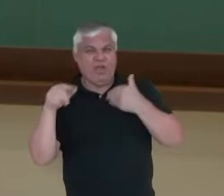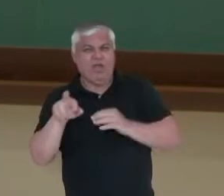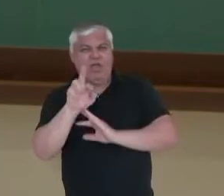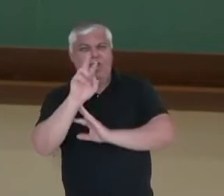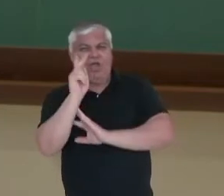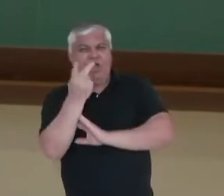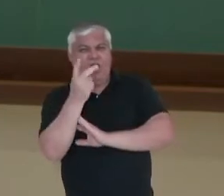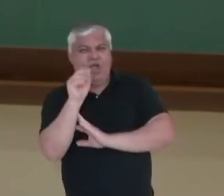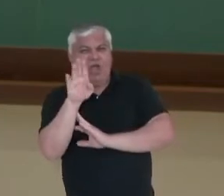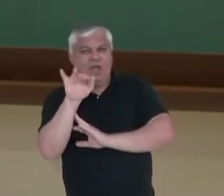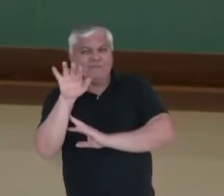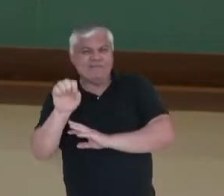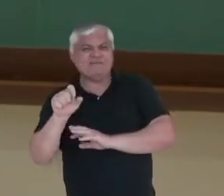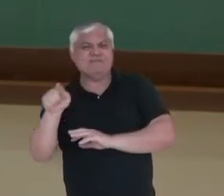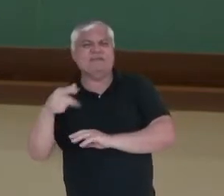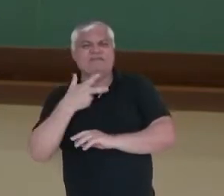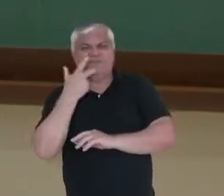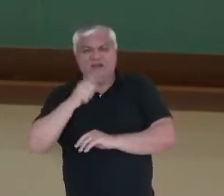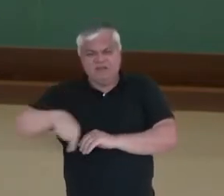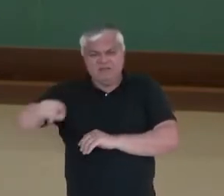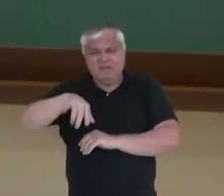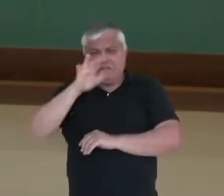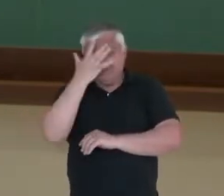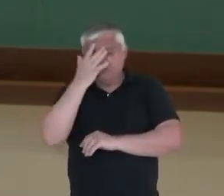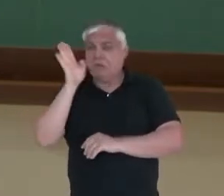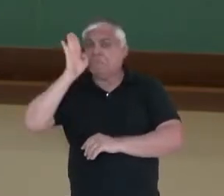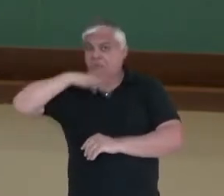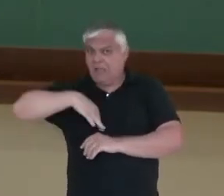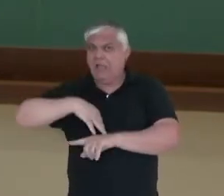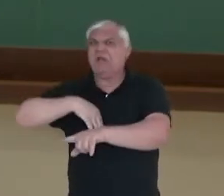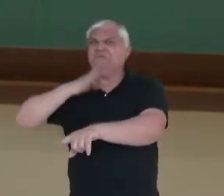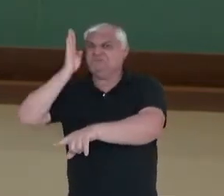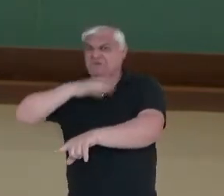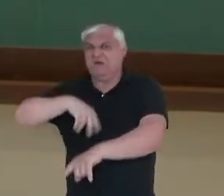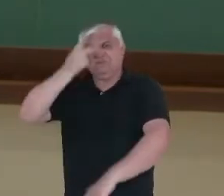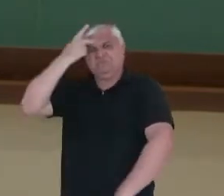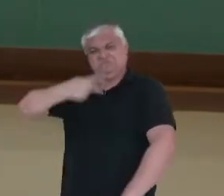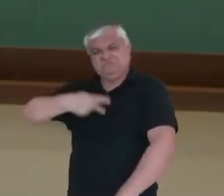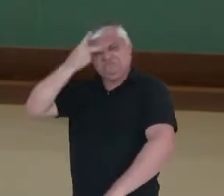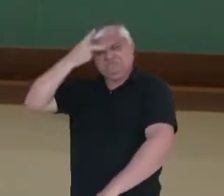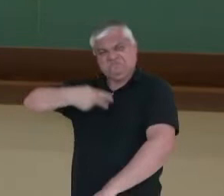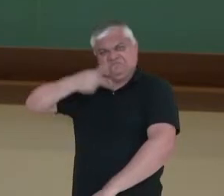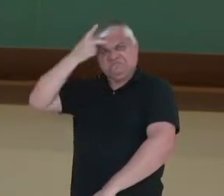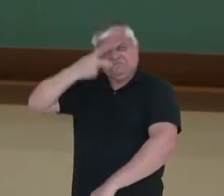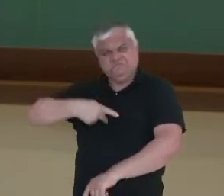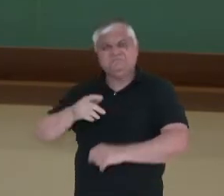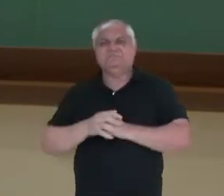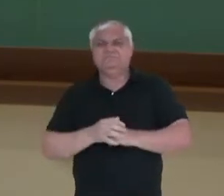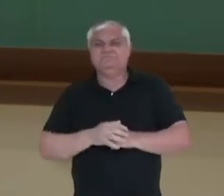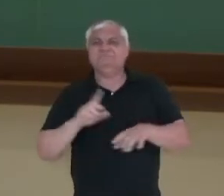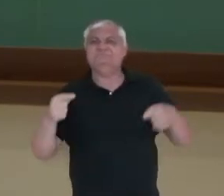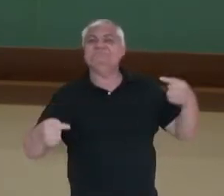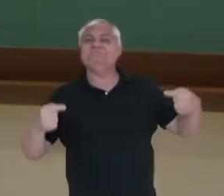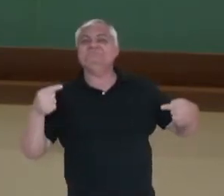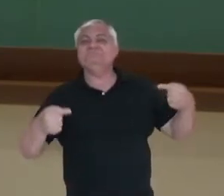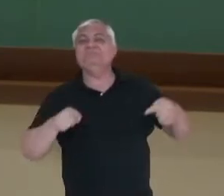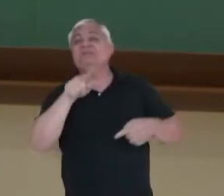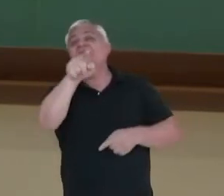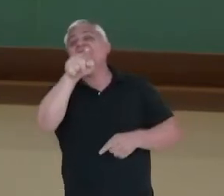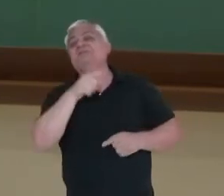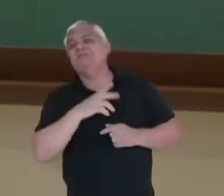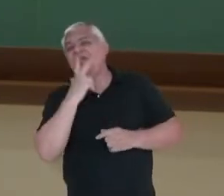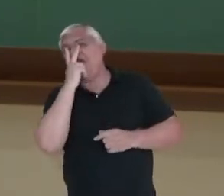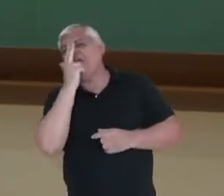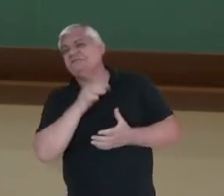Para o Hobbes, as pessoas são más por natureza, são egoístas por natureza. O que você pensa sobre isso? Então,